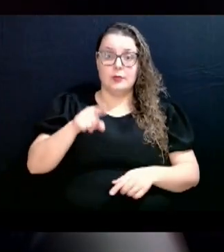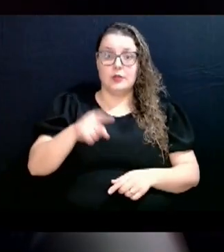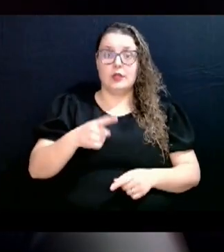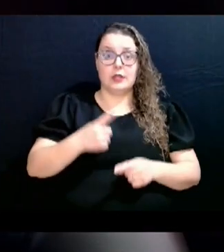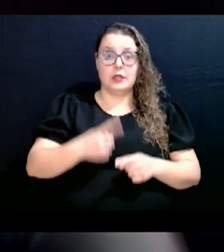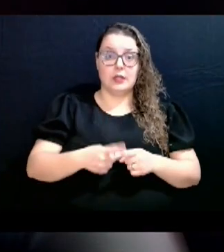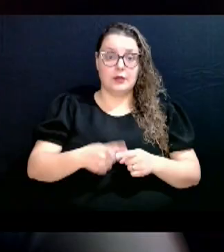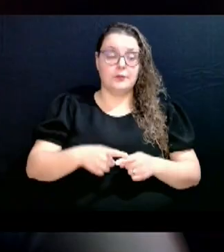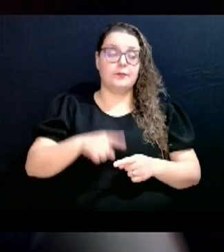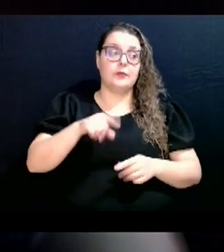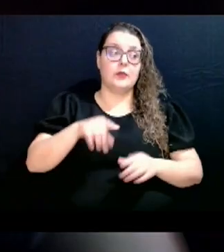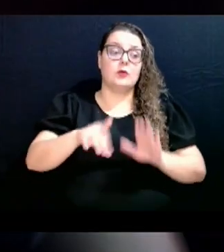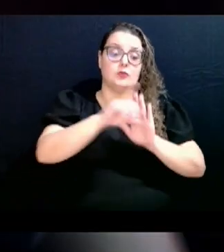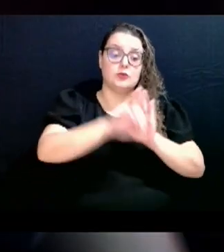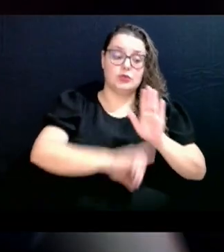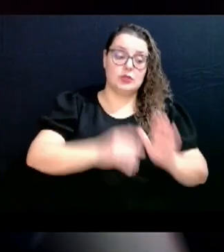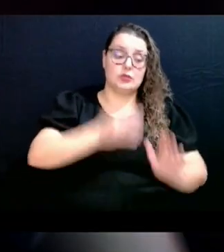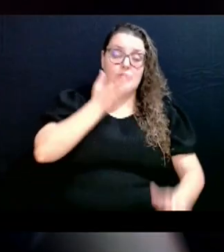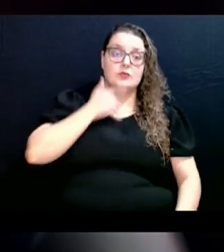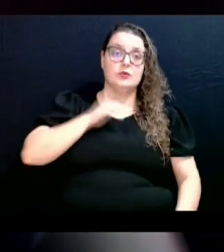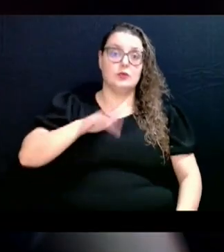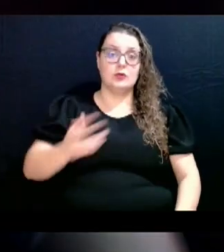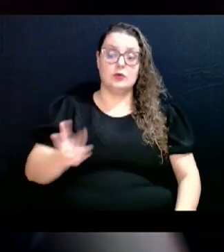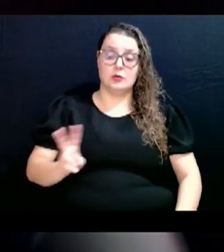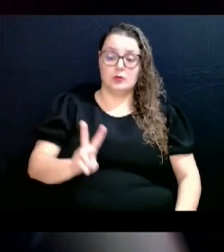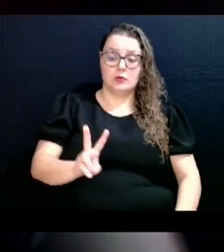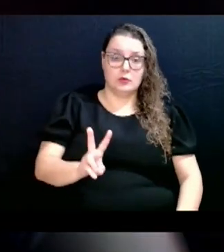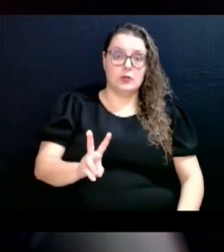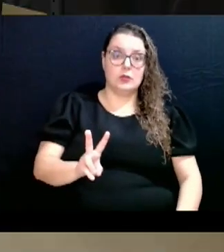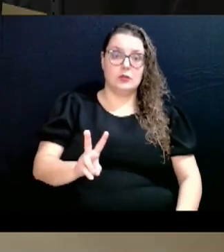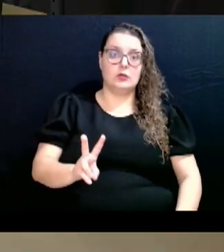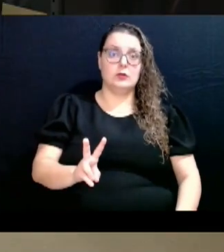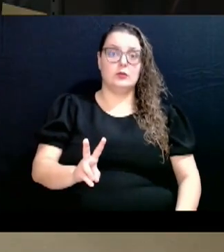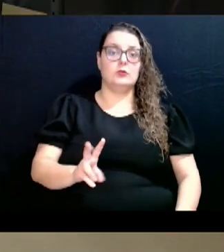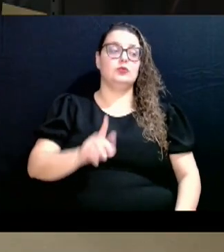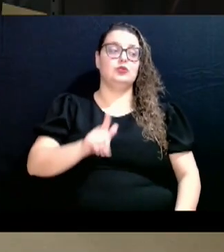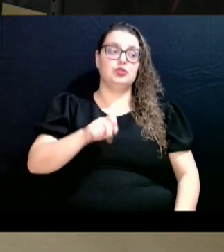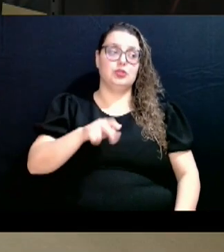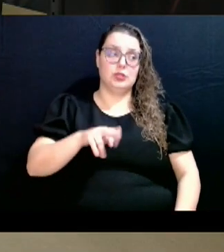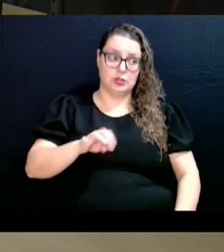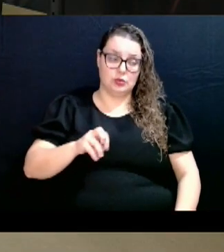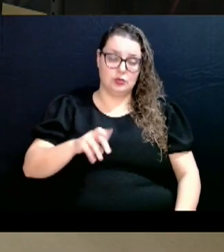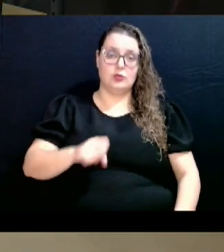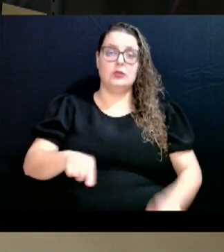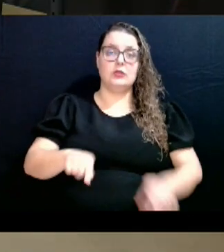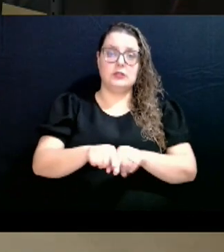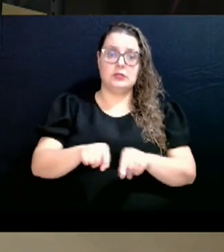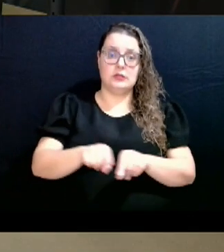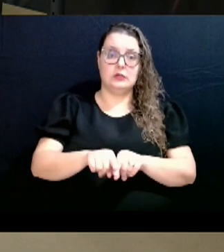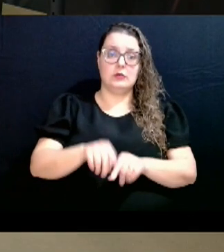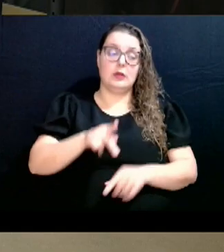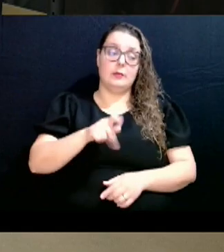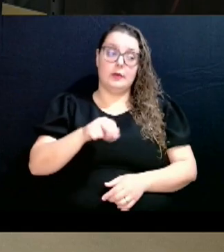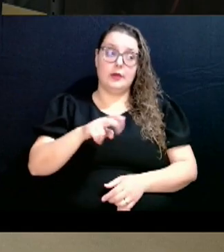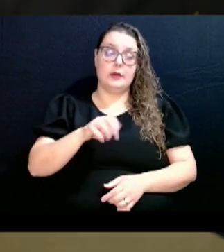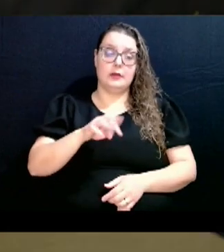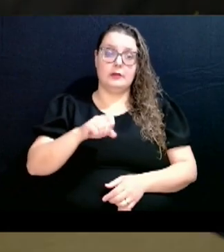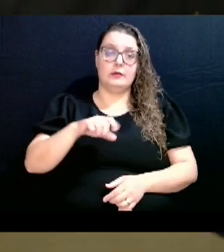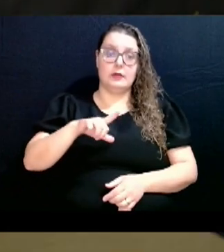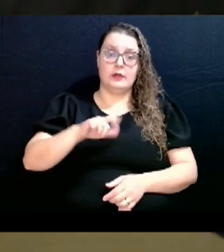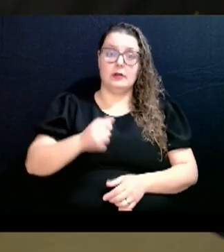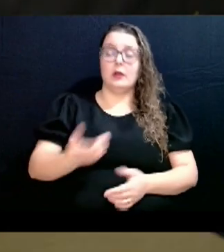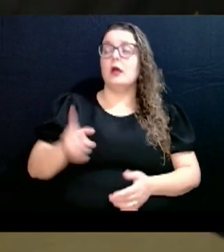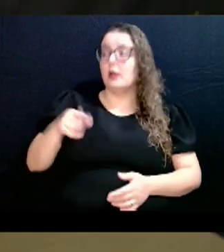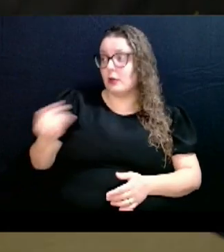conviver com ambos os genitores e também com a sua parentela. Muito bem, doutora, isso é importante a gente deixar bem claro, porque muitas